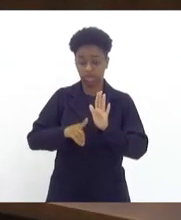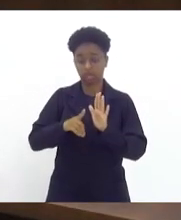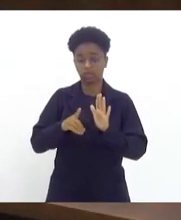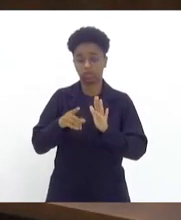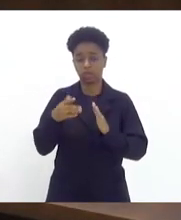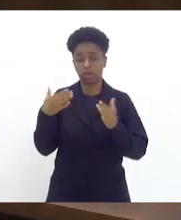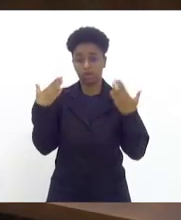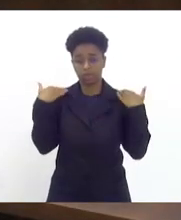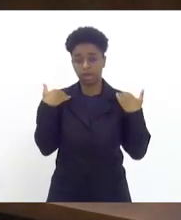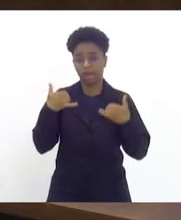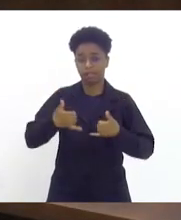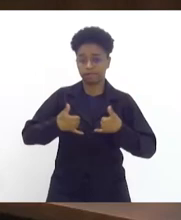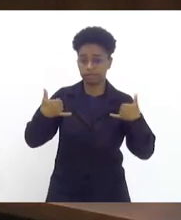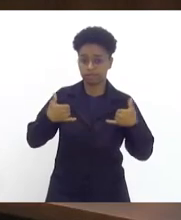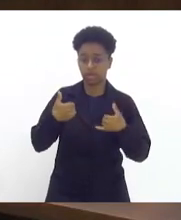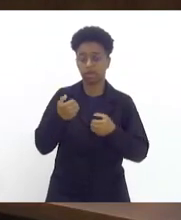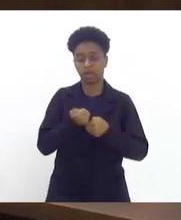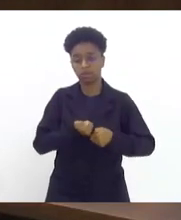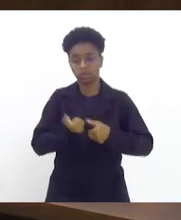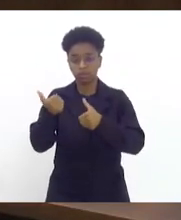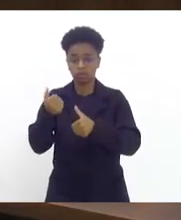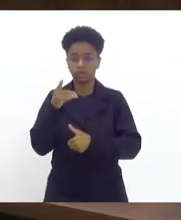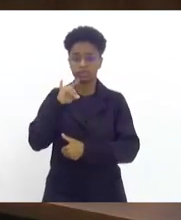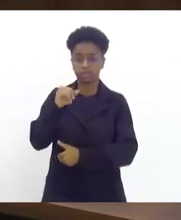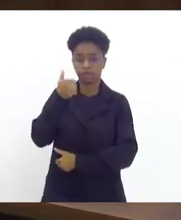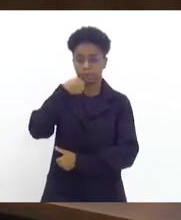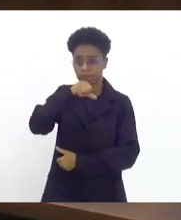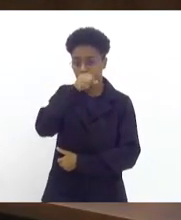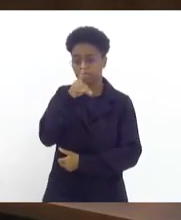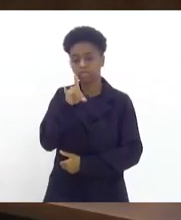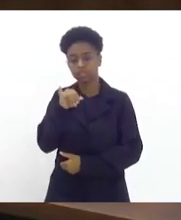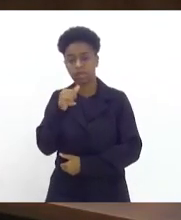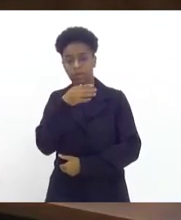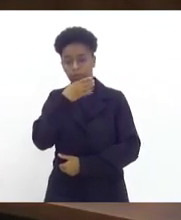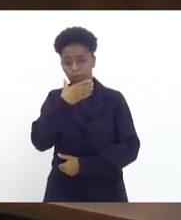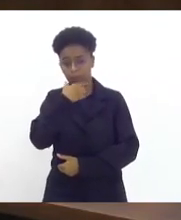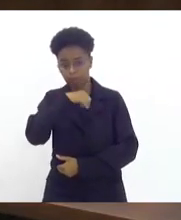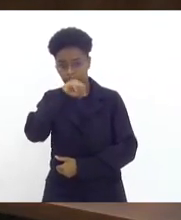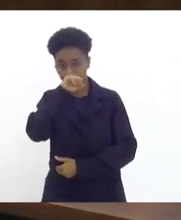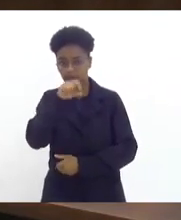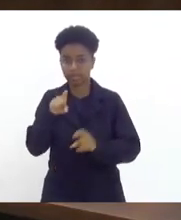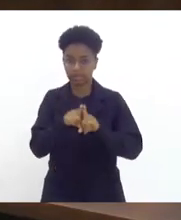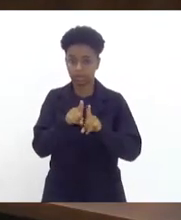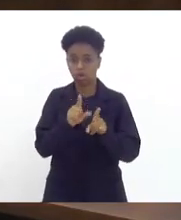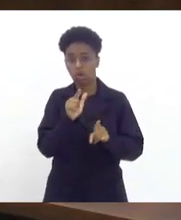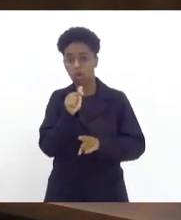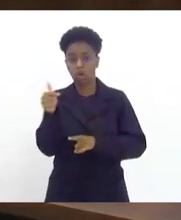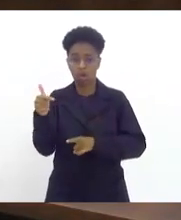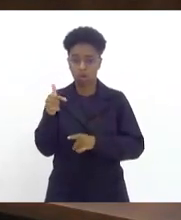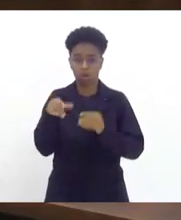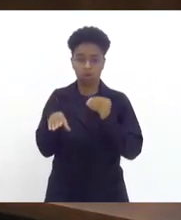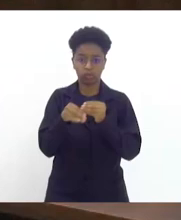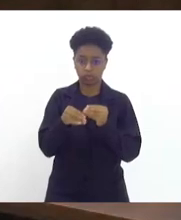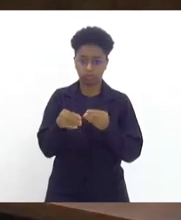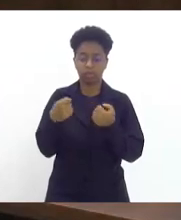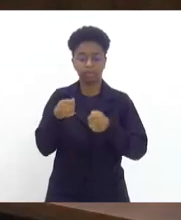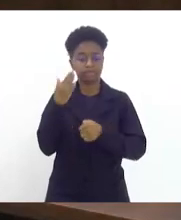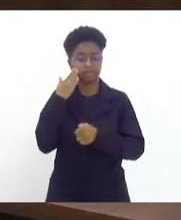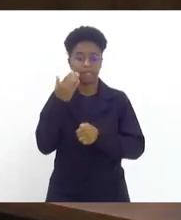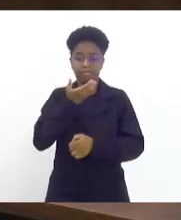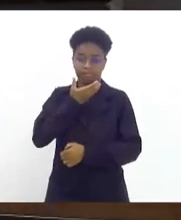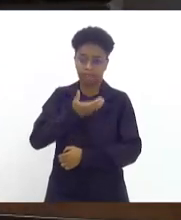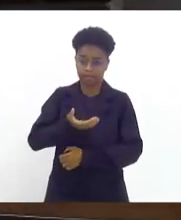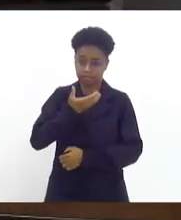aniversário no ano novo no Dia das Mães Dia dos Pais Extra que eu preciso saber do que se trata Natal